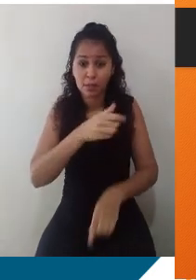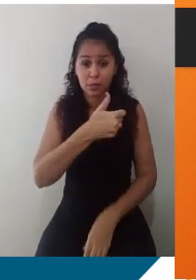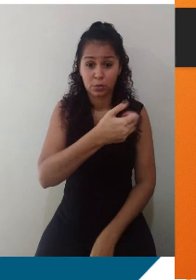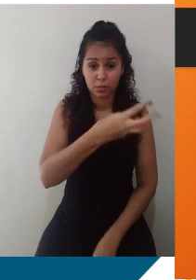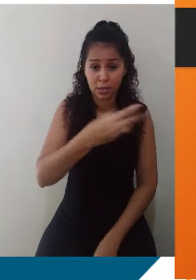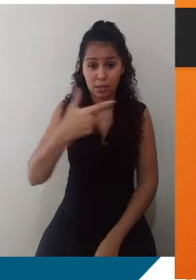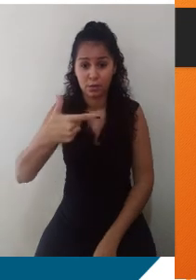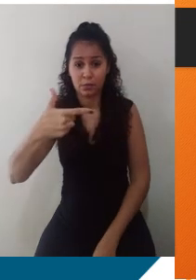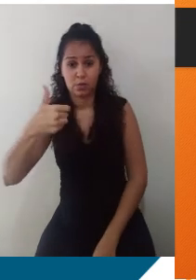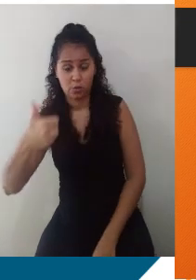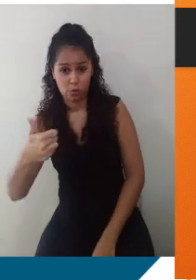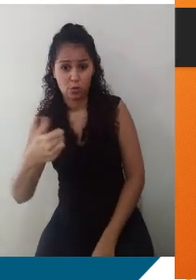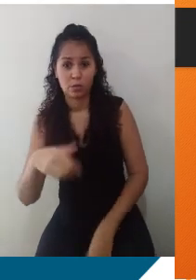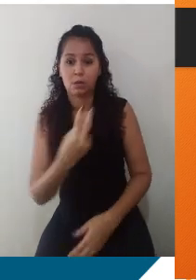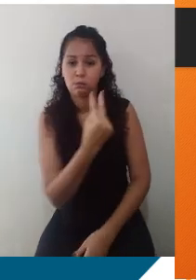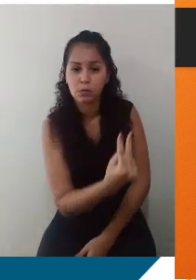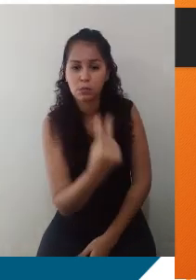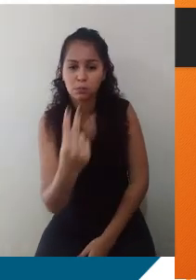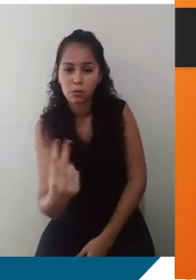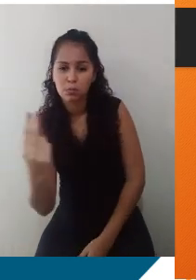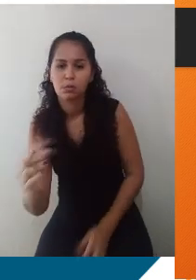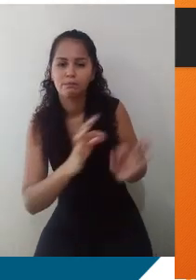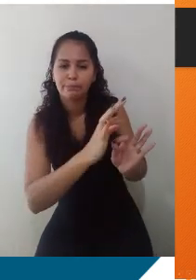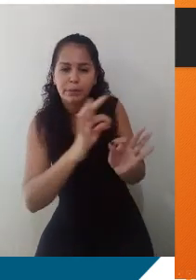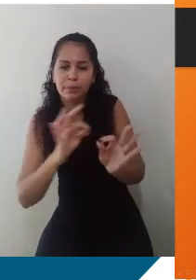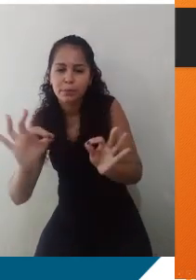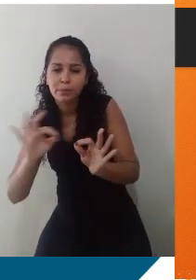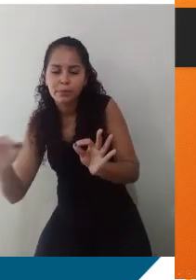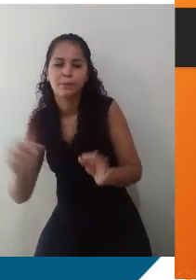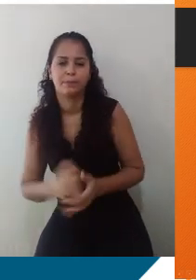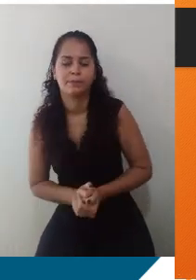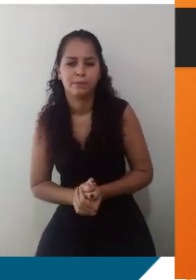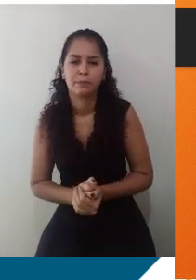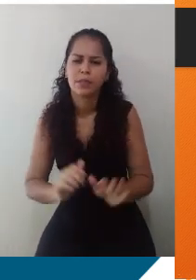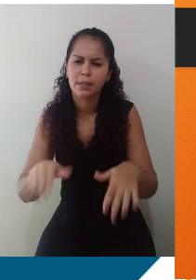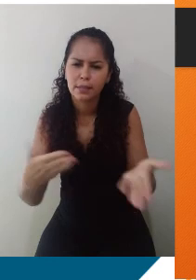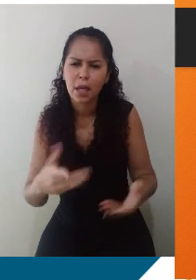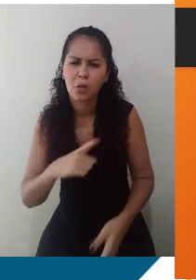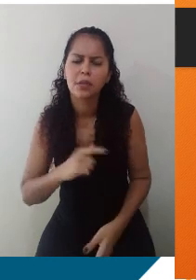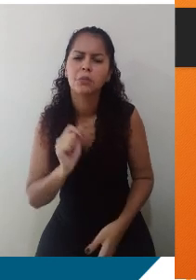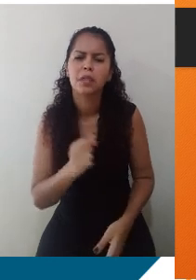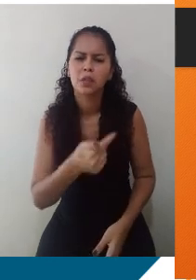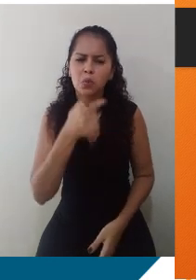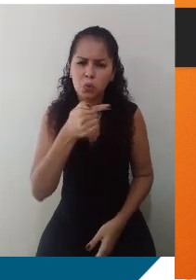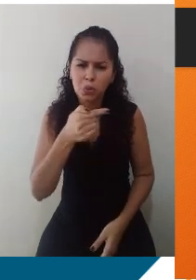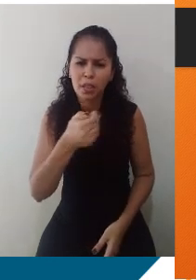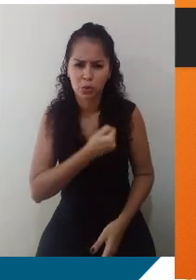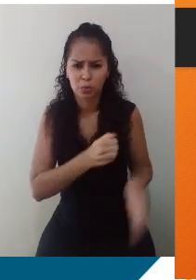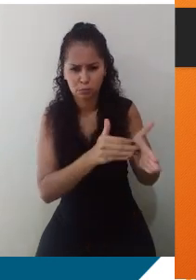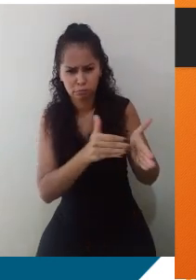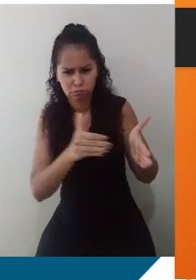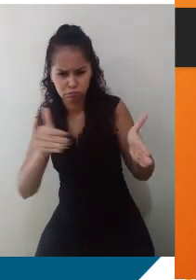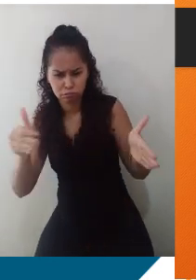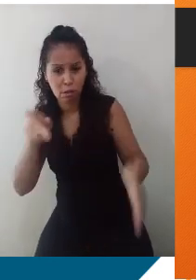21, portanto, 3 pares de equidistantes. Agora que nós já vimos que esses 7 números formam uma progressão